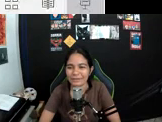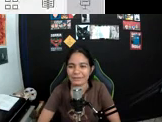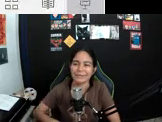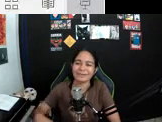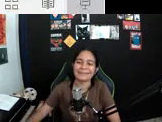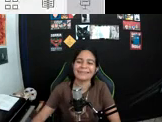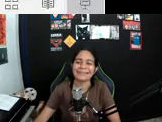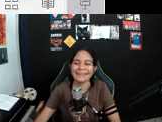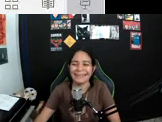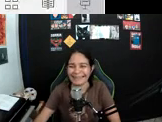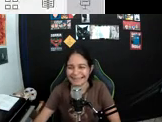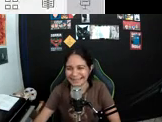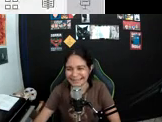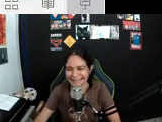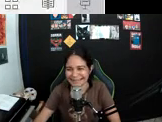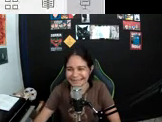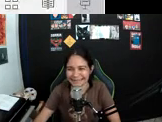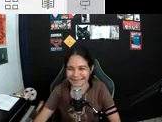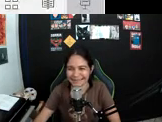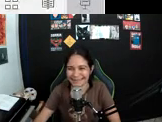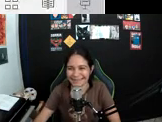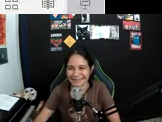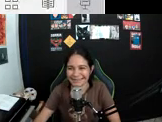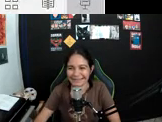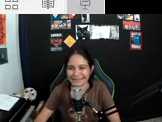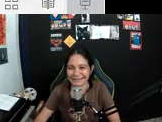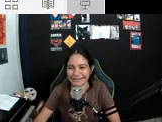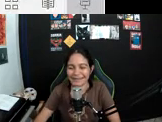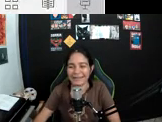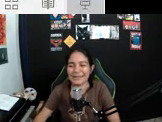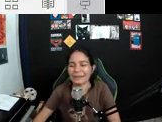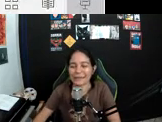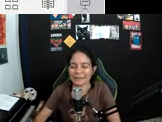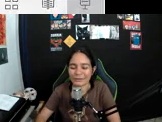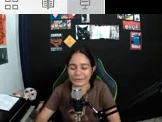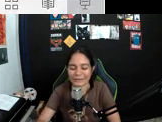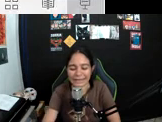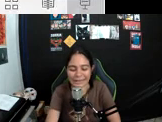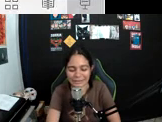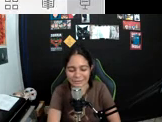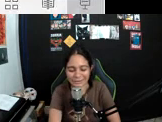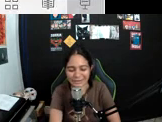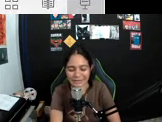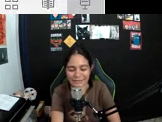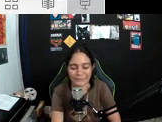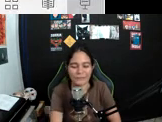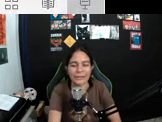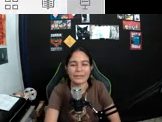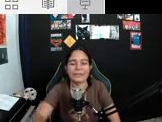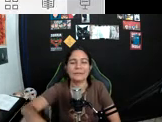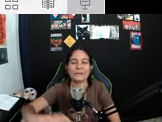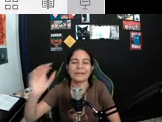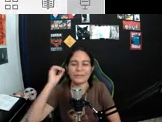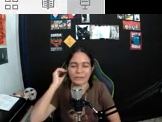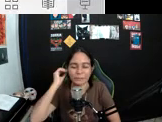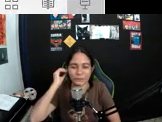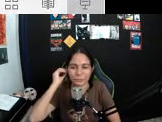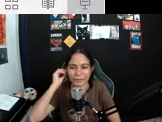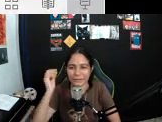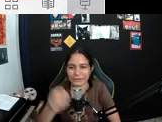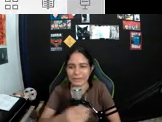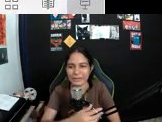falar mal, tá vendo? Não, pra mim não travou, não. Pra mim tá bom. Não, deve ser tua internet, Jussandra. Qualquer jeito, o